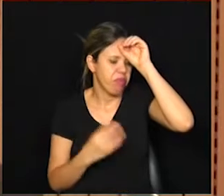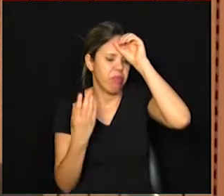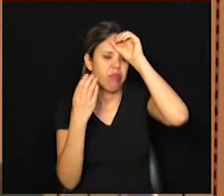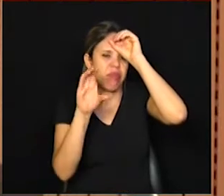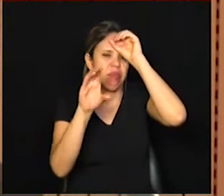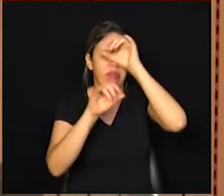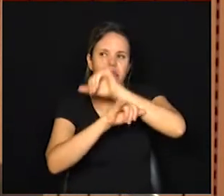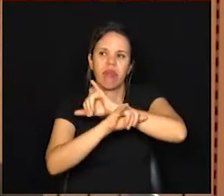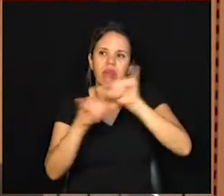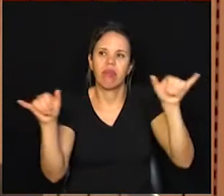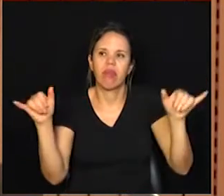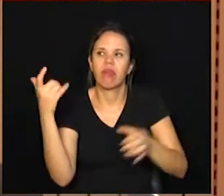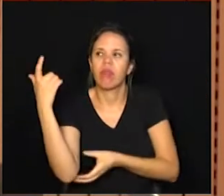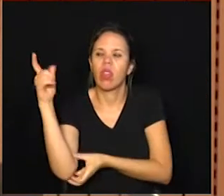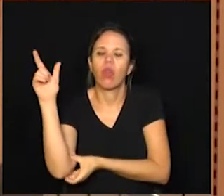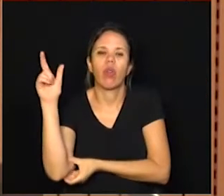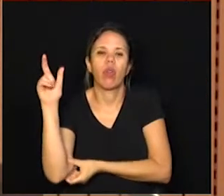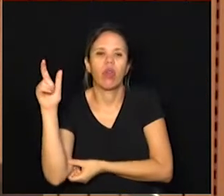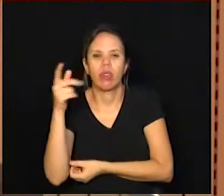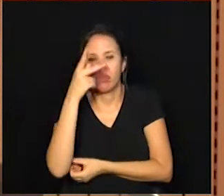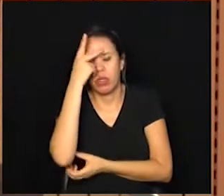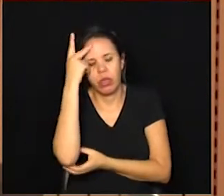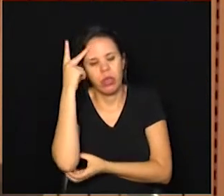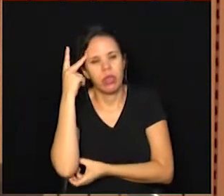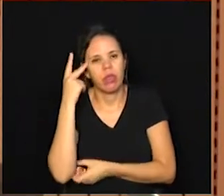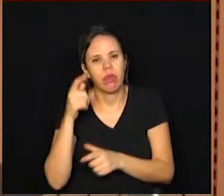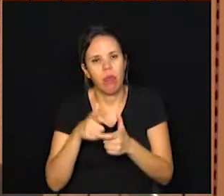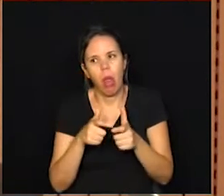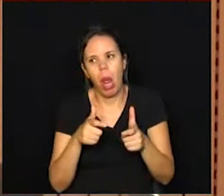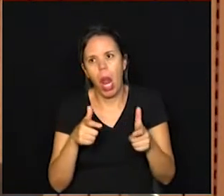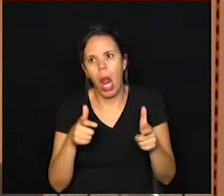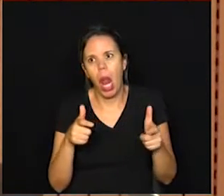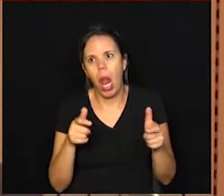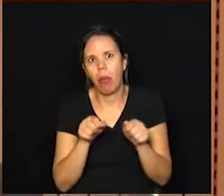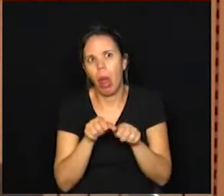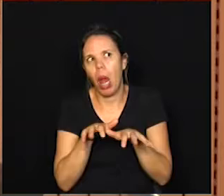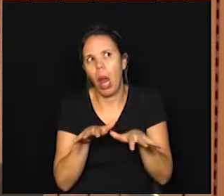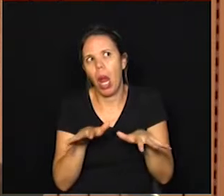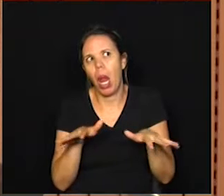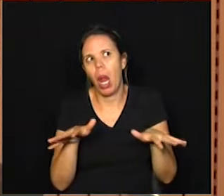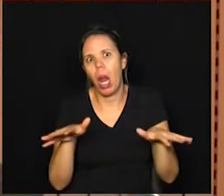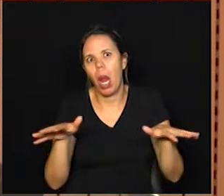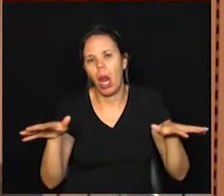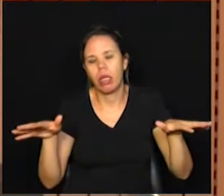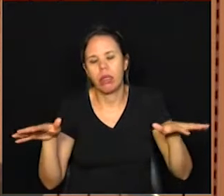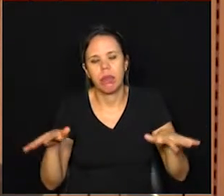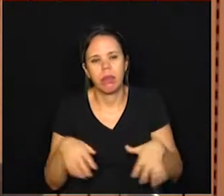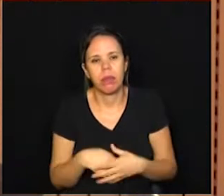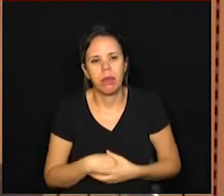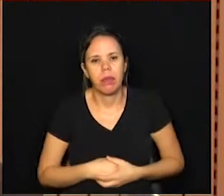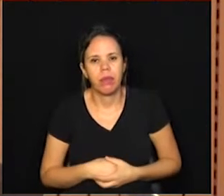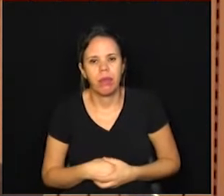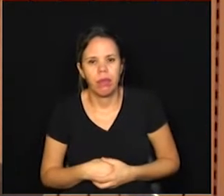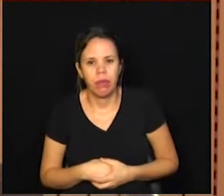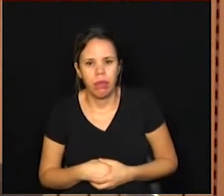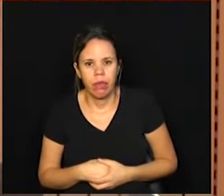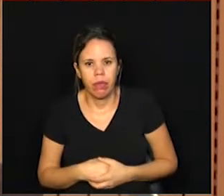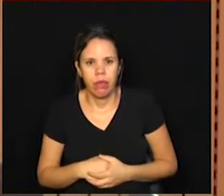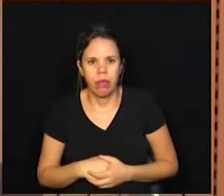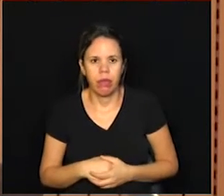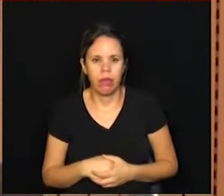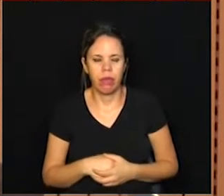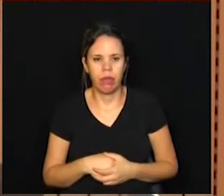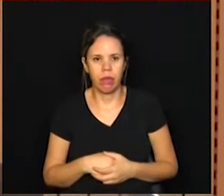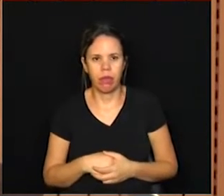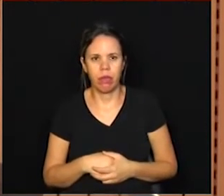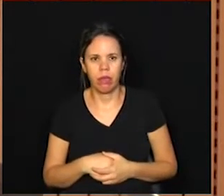isso para outro e daí vai numa sucessão de cascata para todos o grupo que